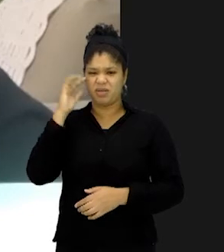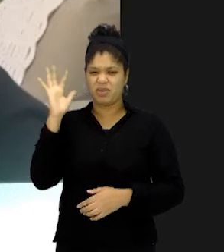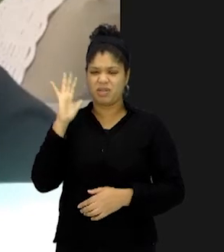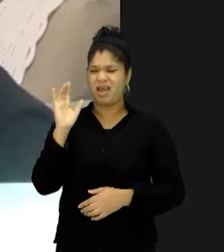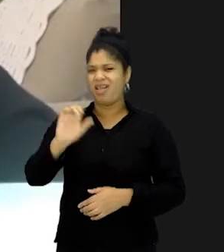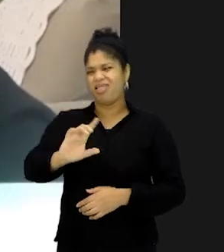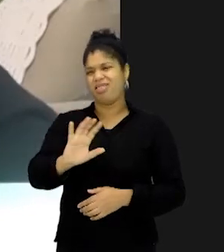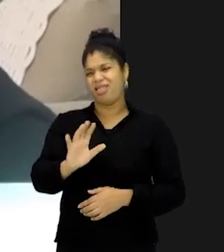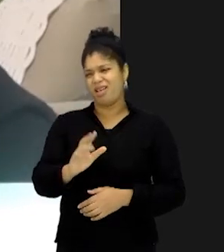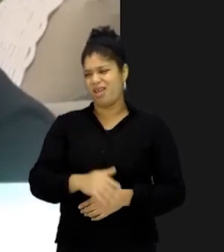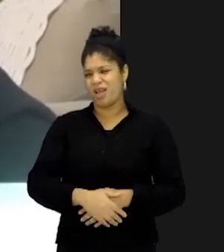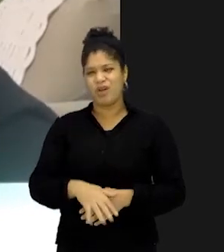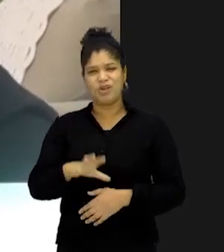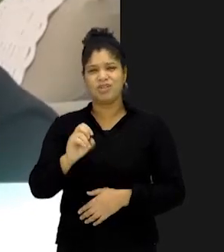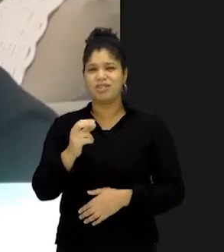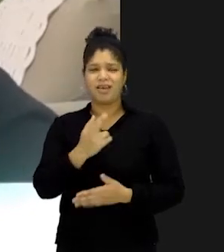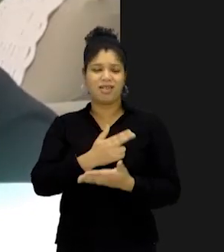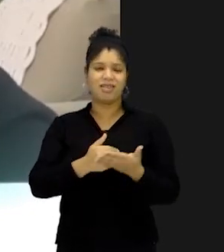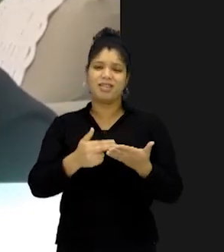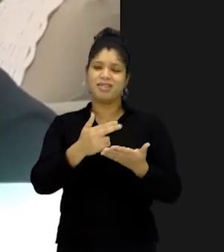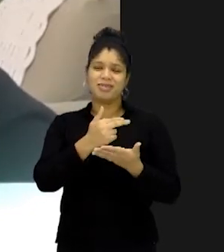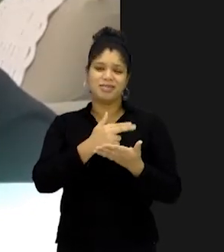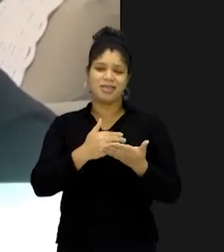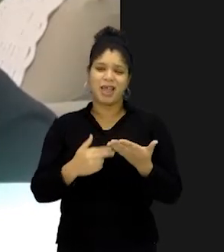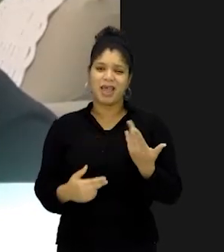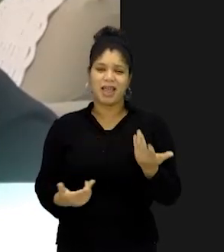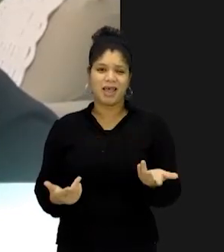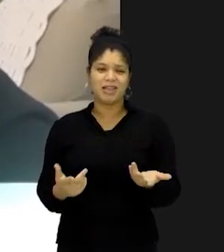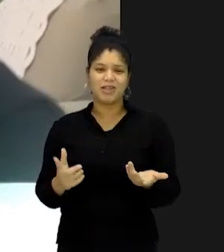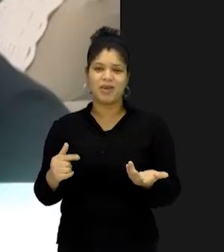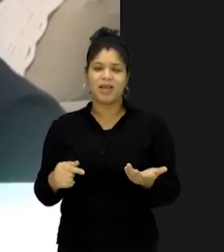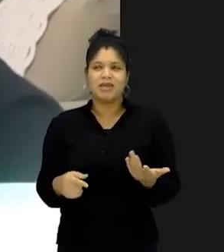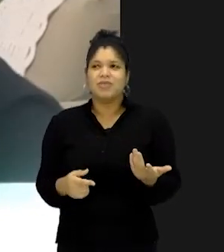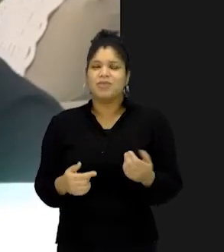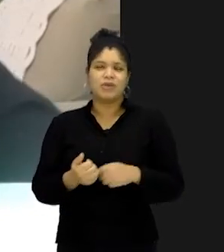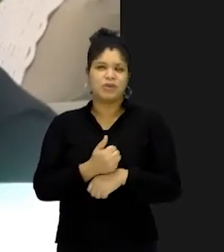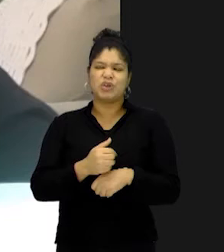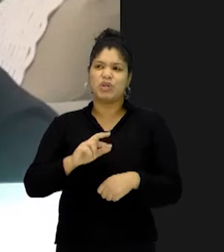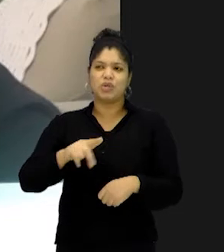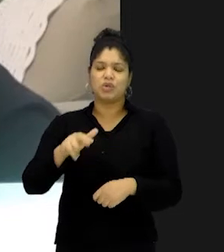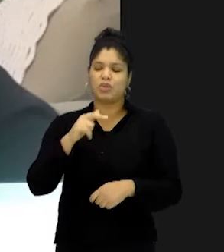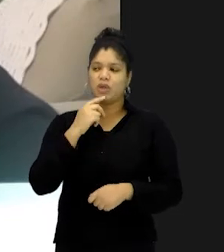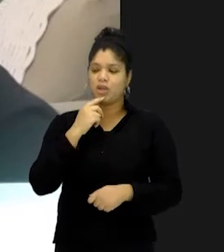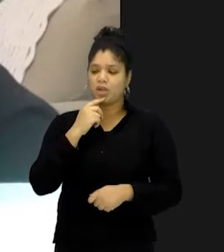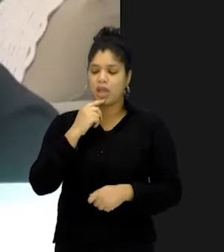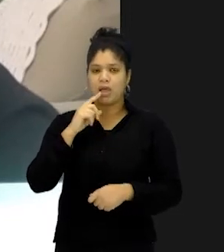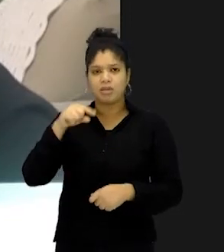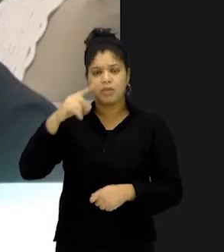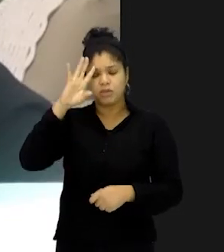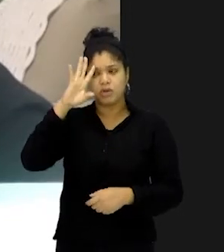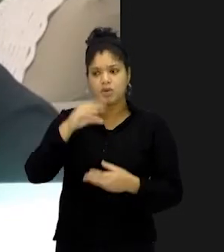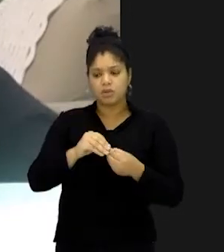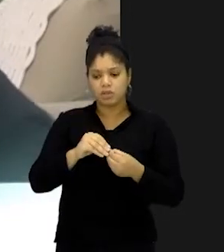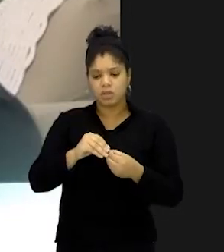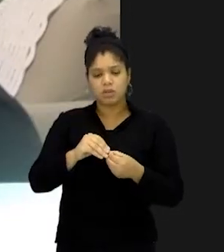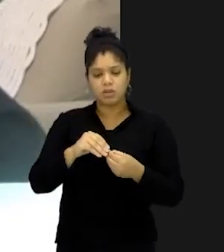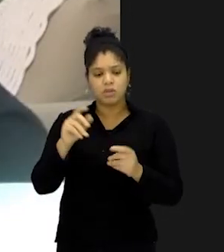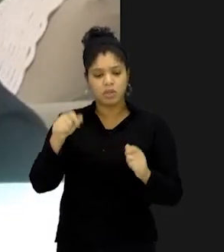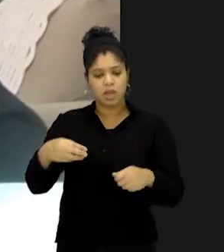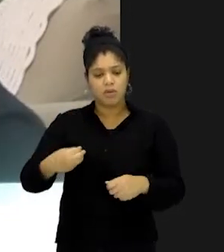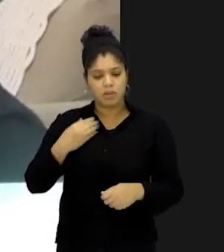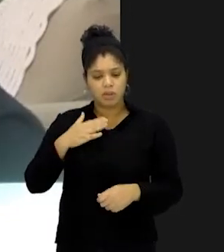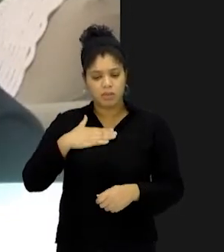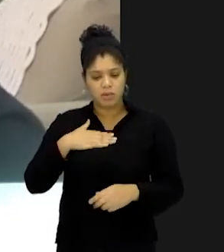só um deslumbre, né? E na verdade aí chegou uma hora eu falei assim, não, eu vou precisar resolver minha vida. Eu